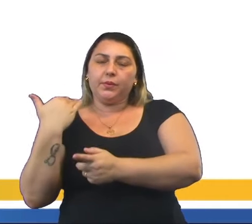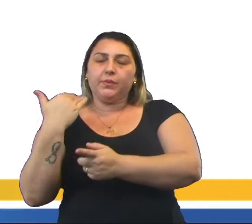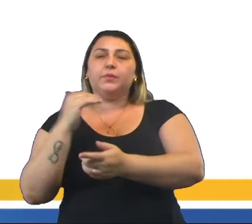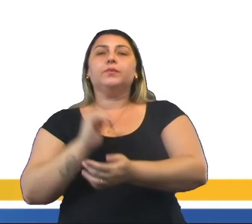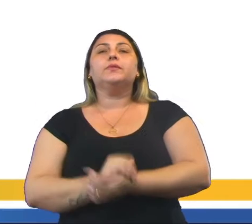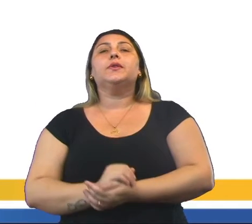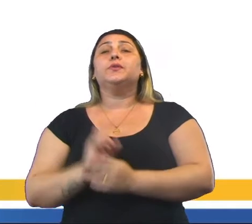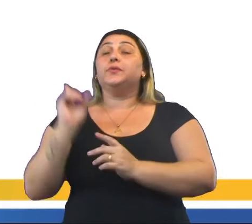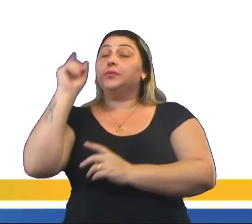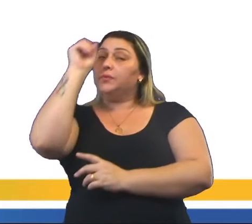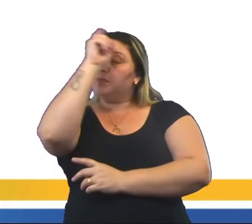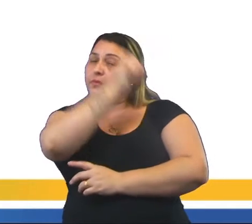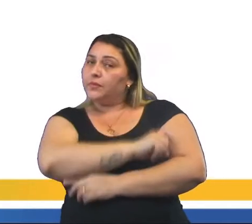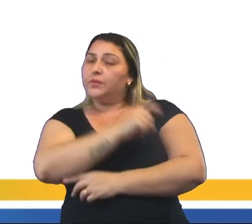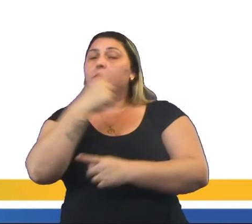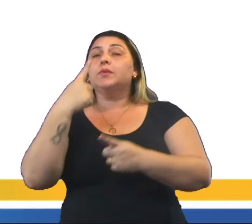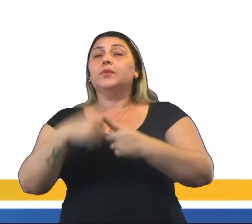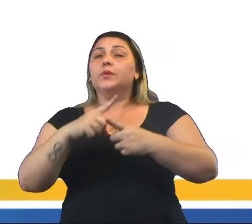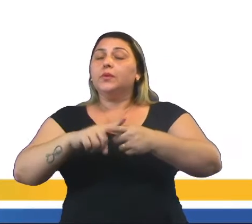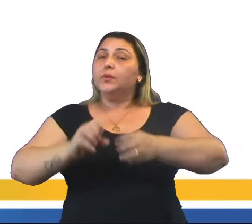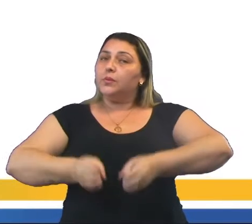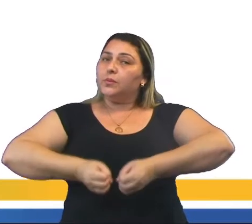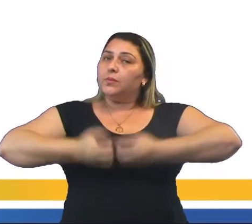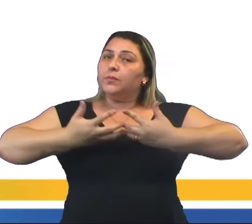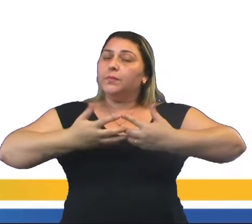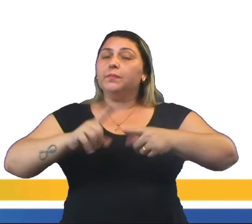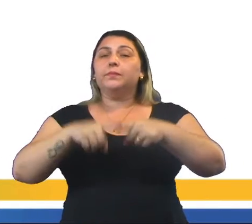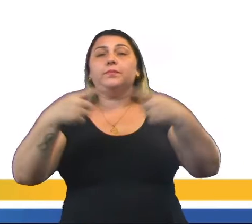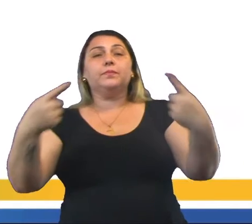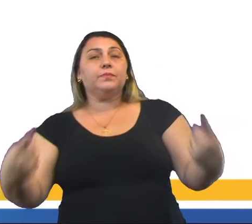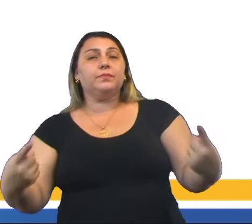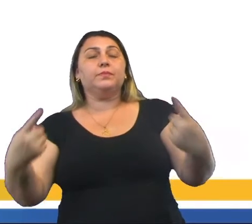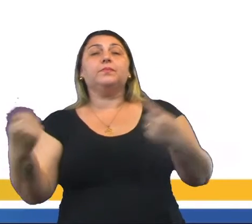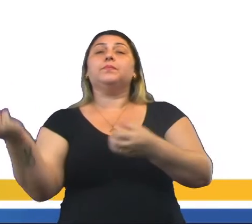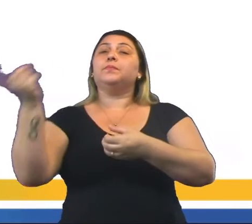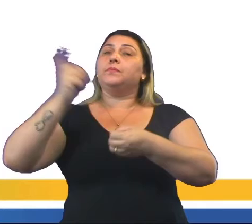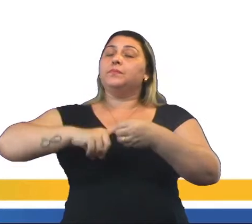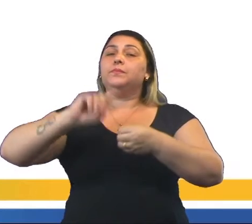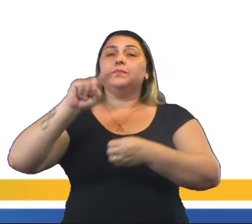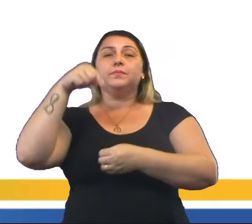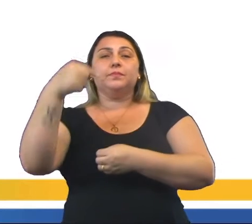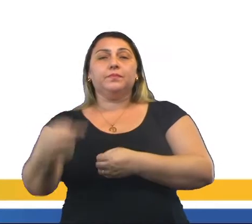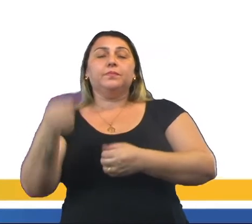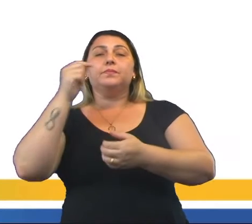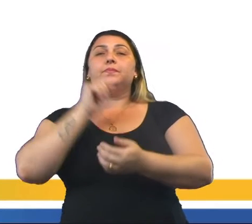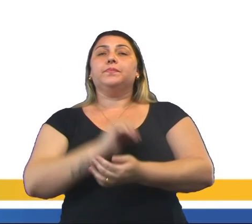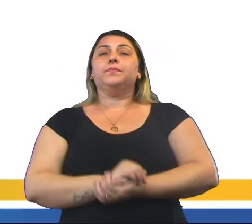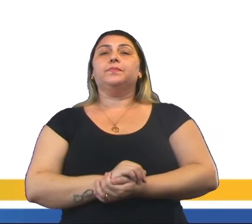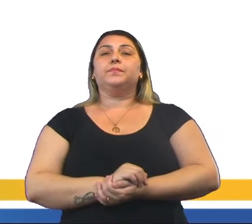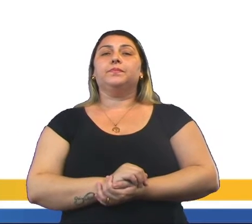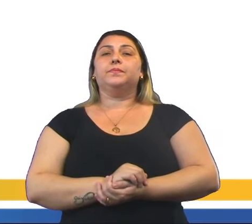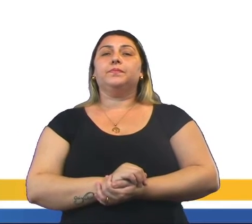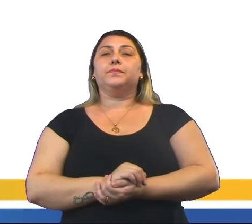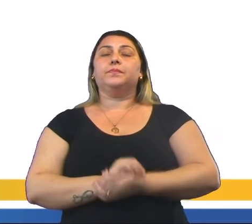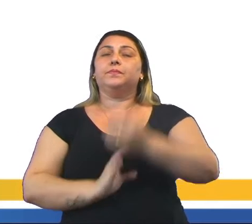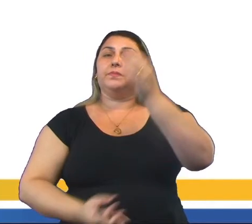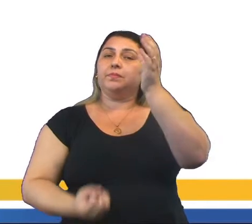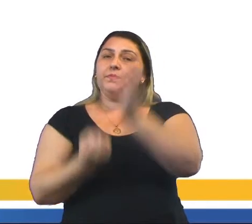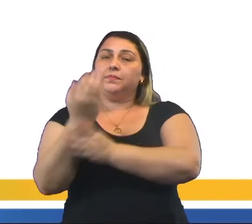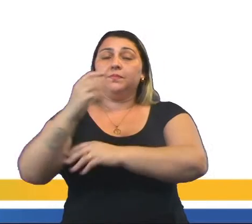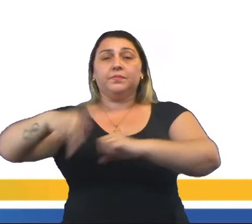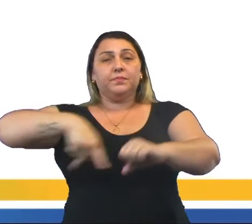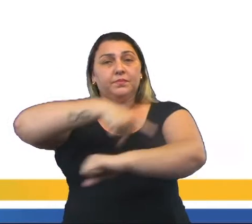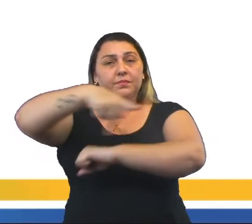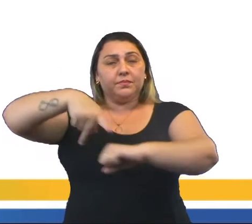bem complicado por conta desse poema. Mas voltou depois, né, à sua origem, ao seu